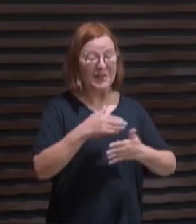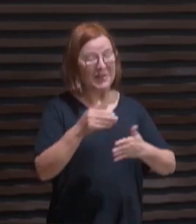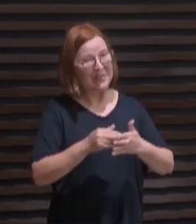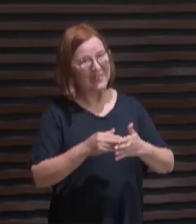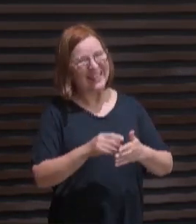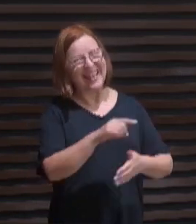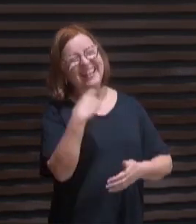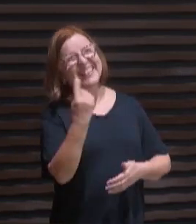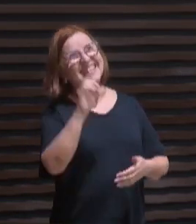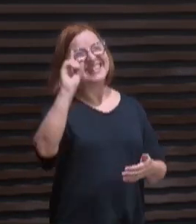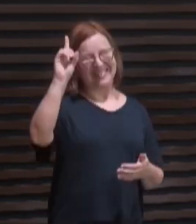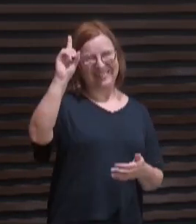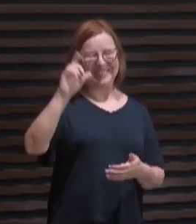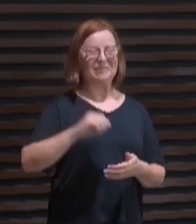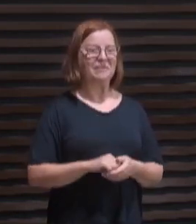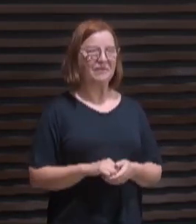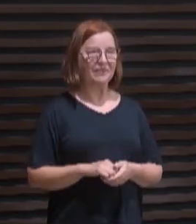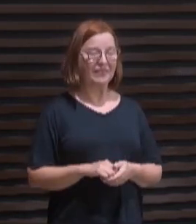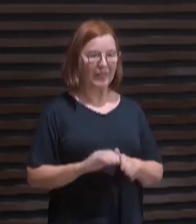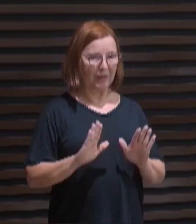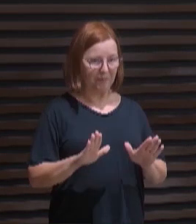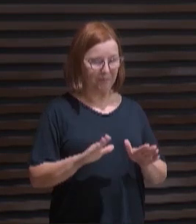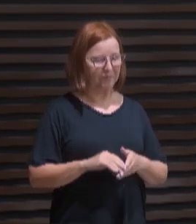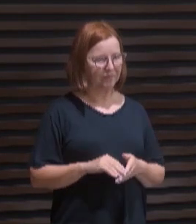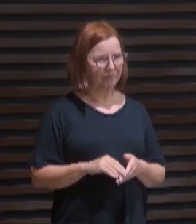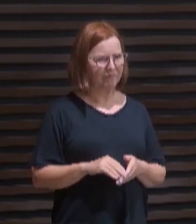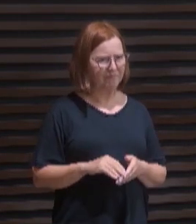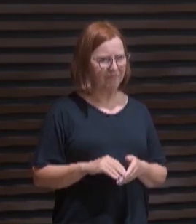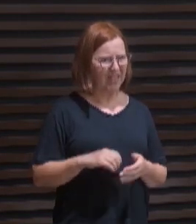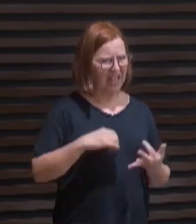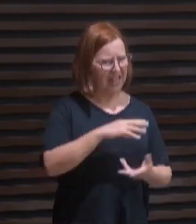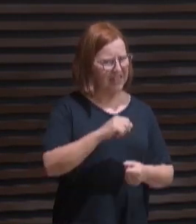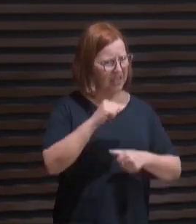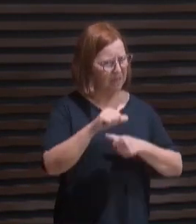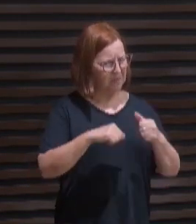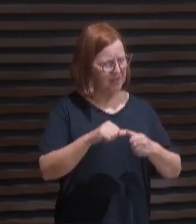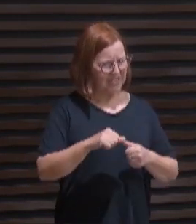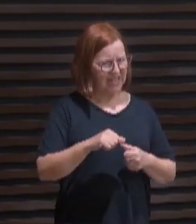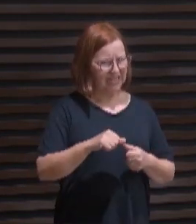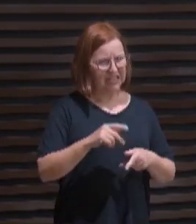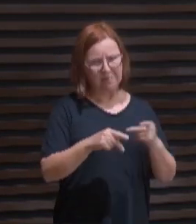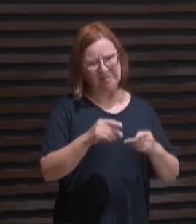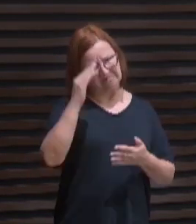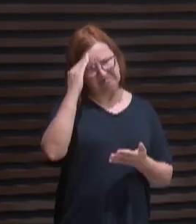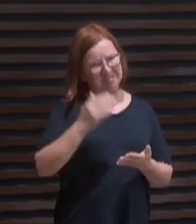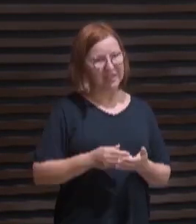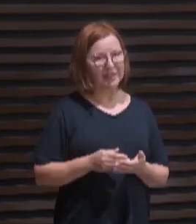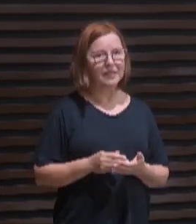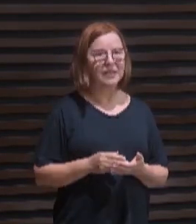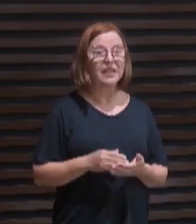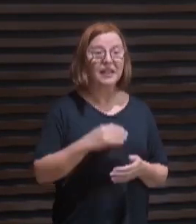A terra vai ser mudada. Isso eu não acredito. Olha, ninguém acreditava que Jesus viria na primeira vez.